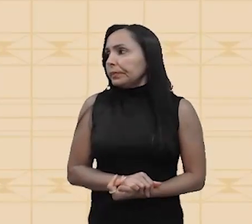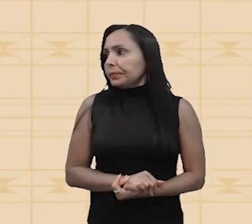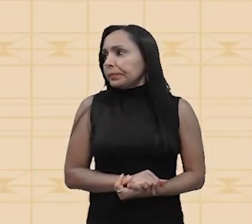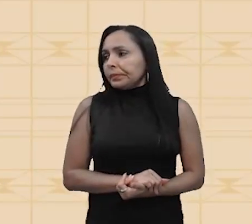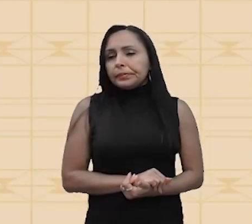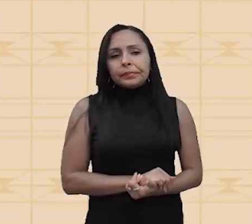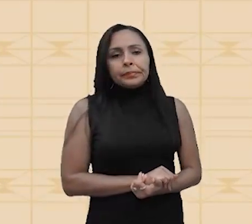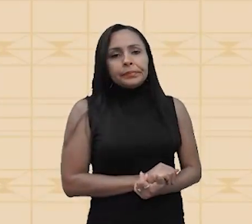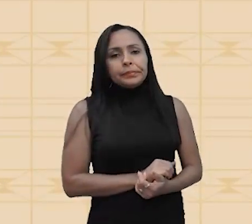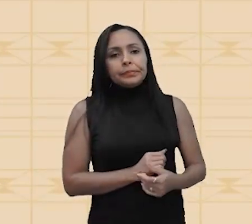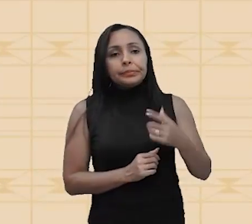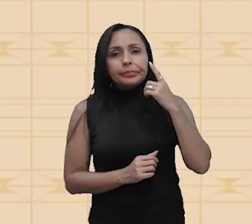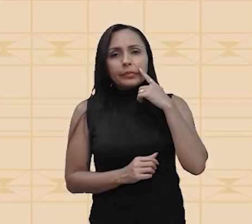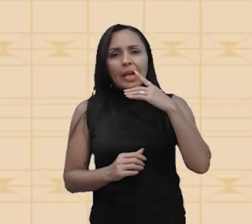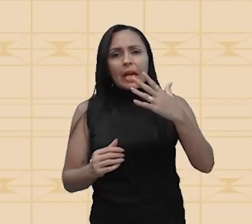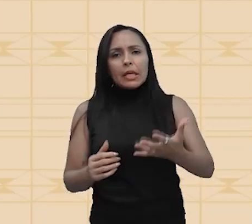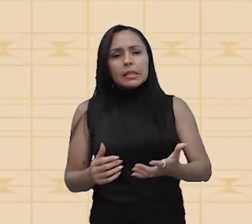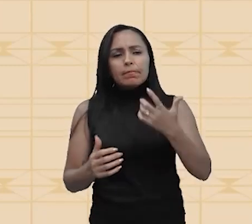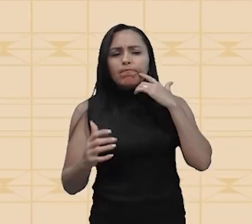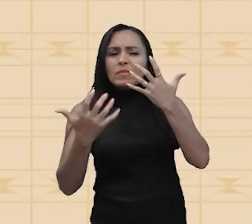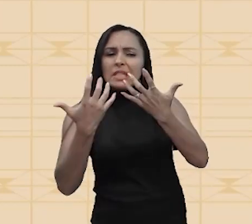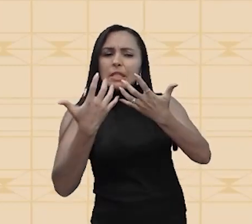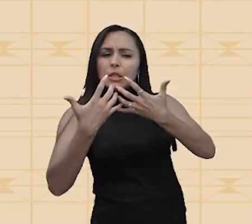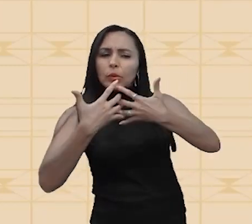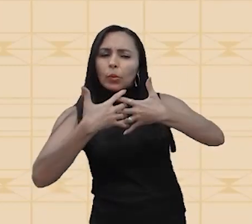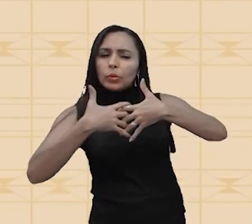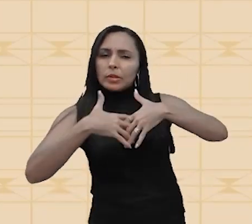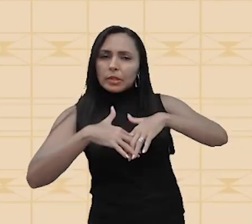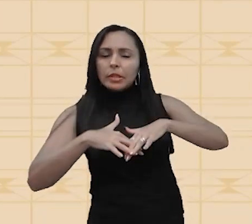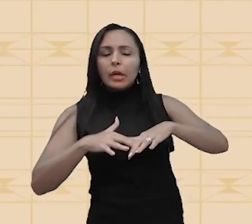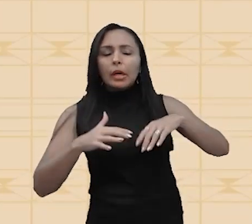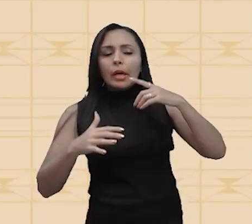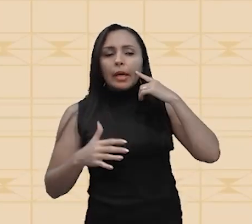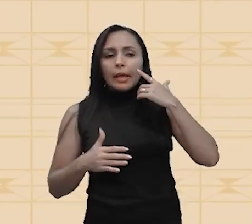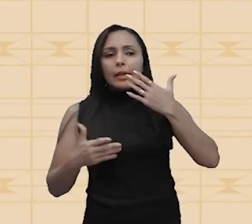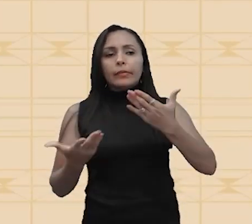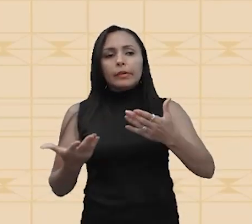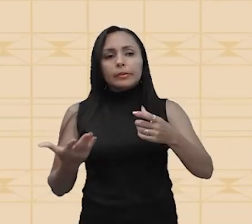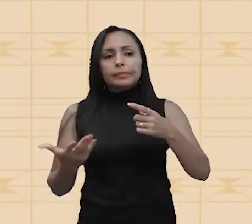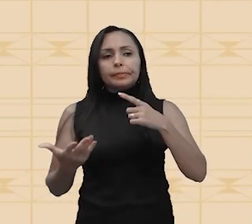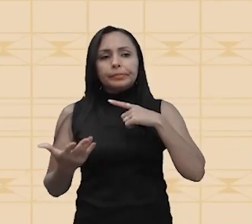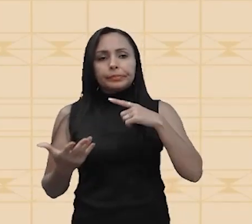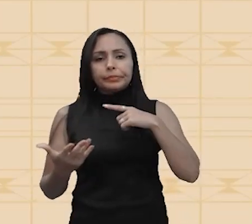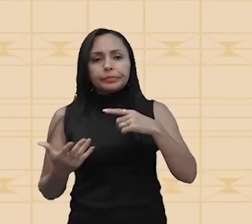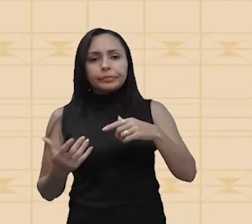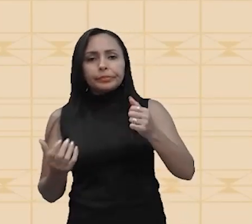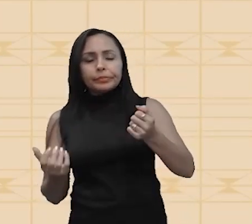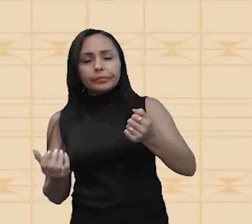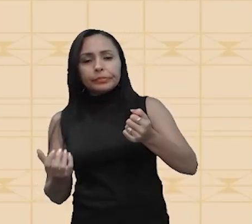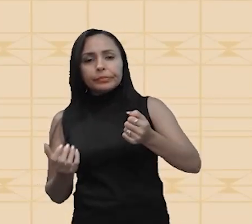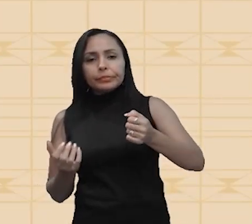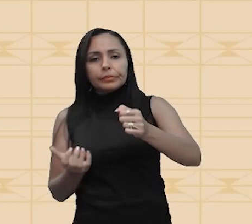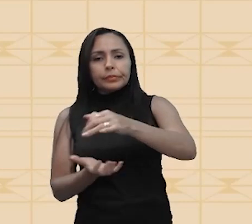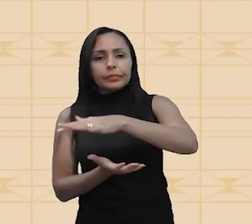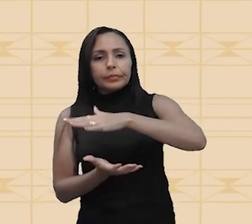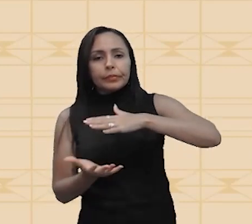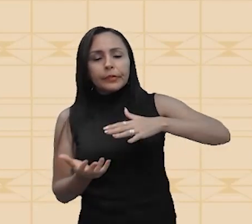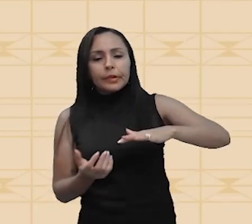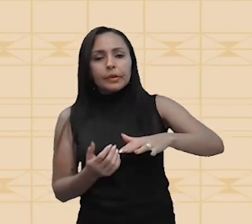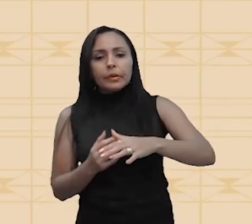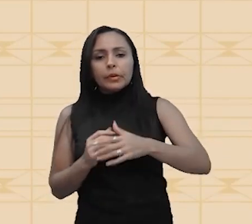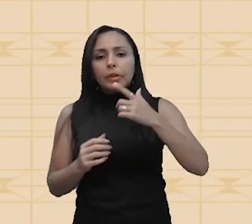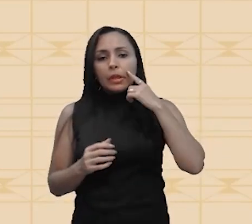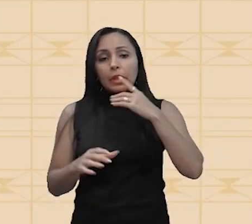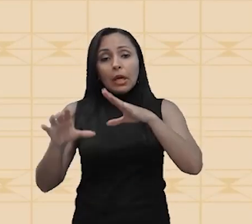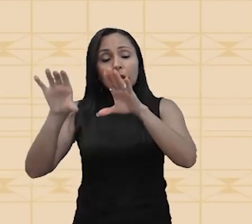simetria, essa sintonia de frequência, ela vai gerar o que a gente chama de ressonância, que é a perturbação na estrutura da